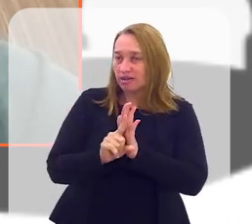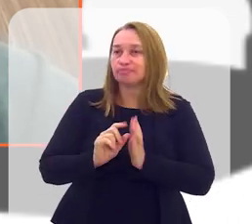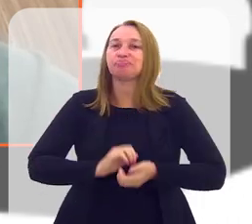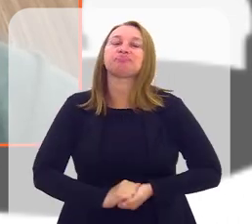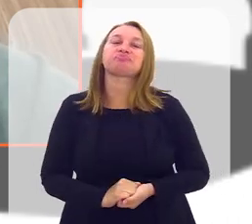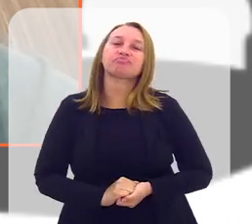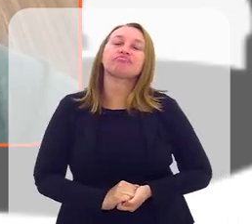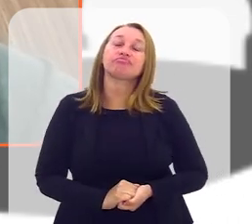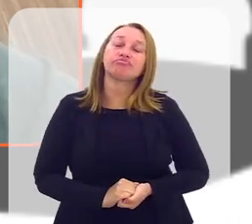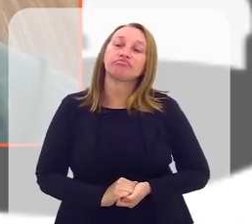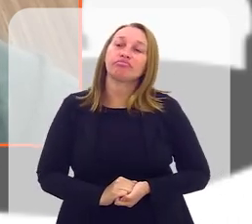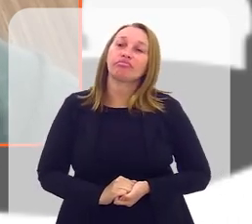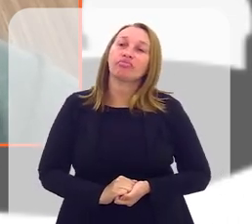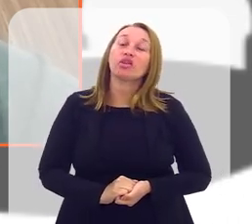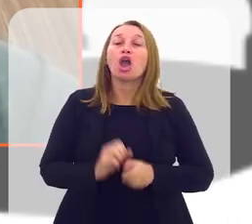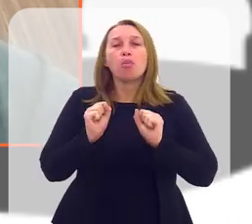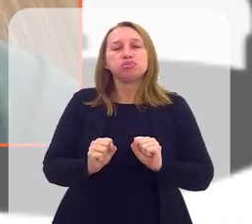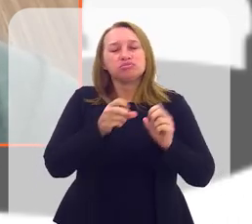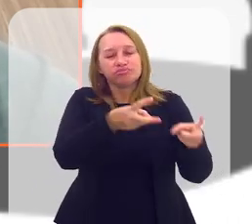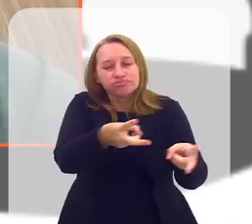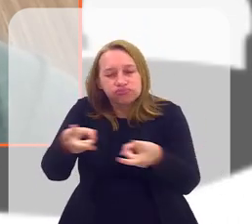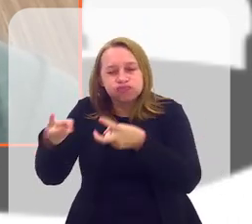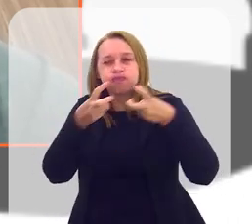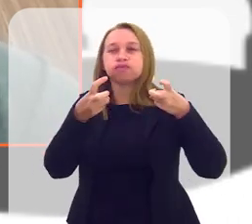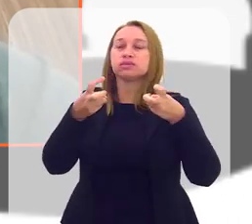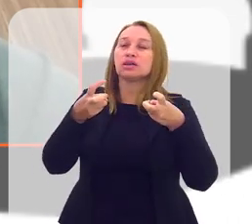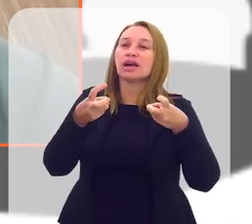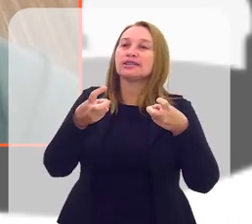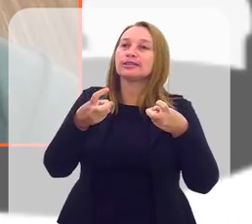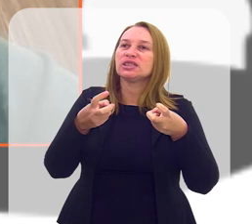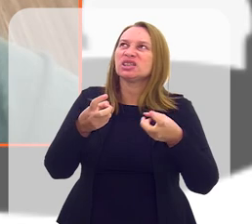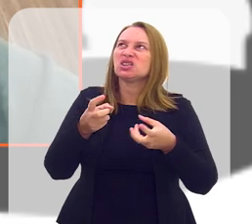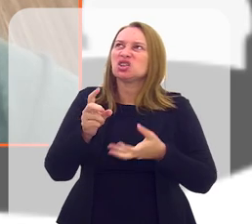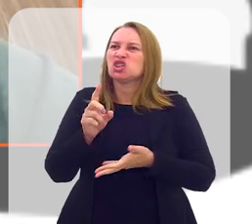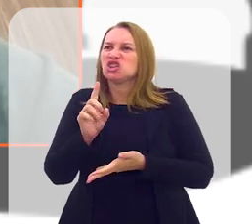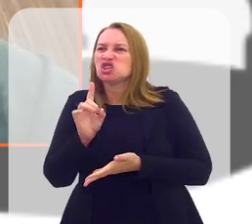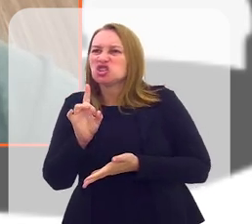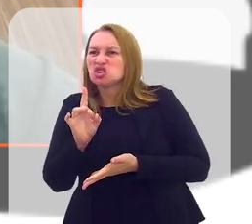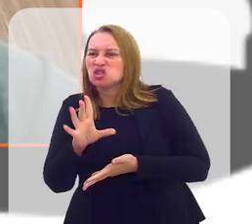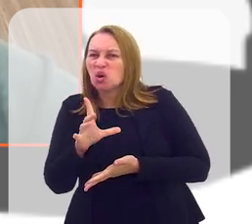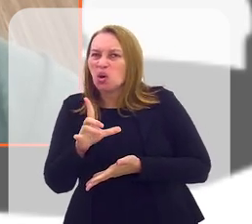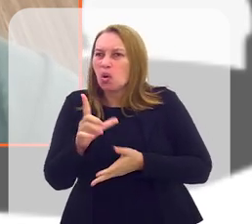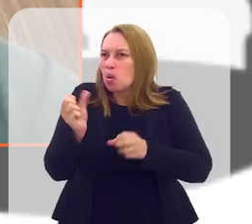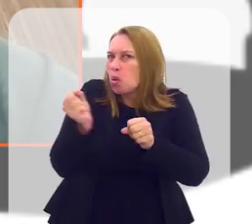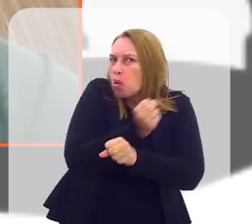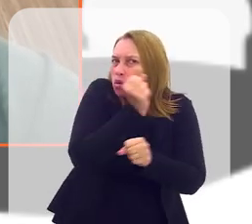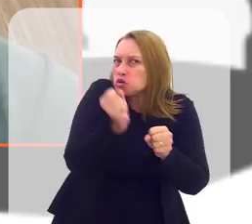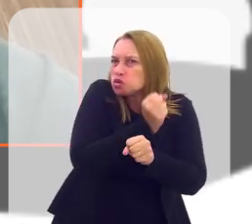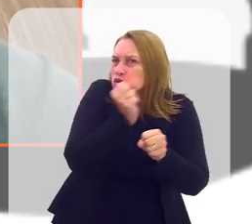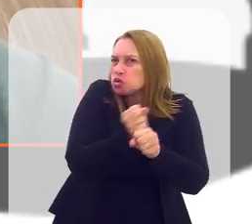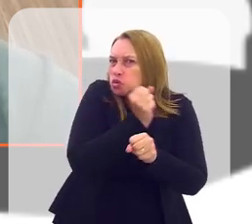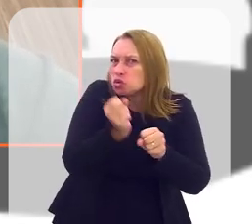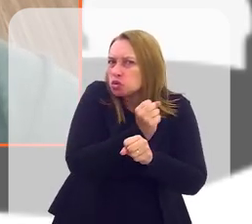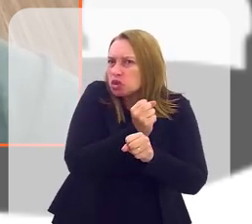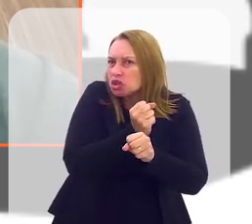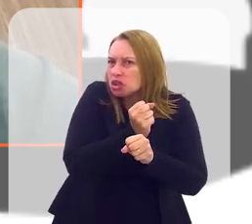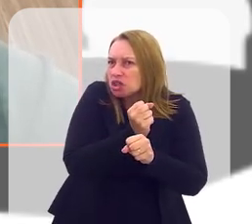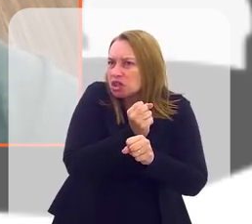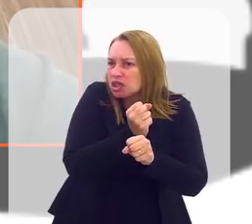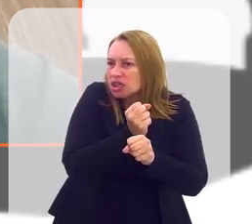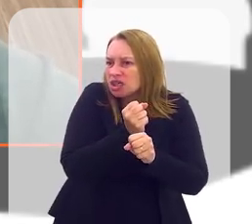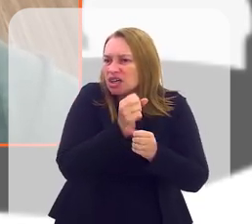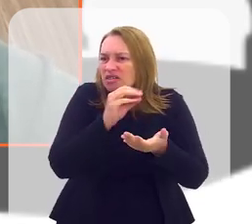legislação. E eu pude perceber que não basta apenas você construir pelo